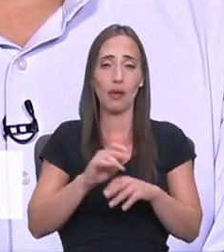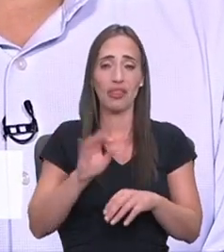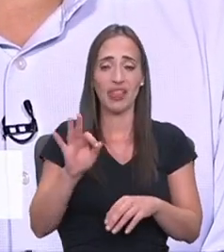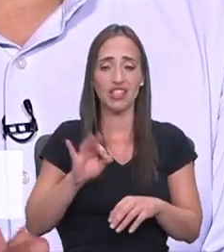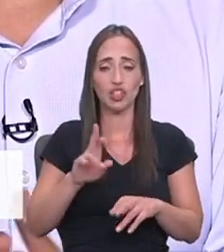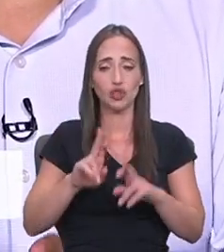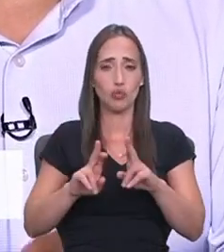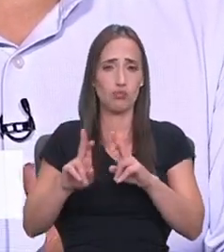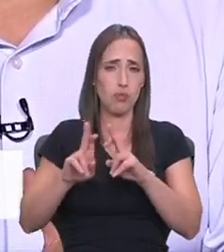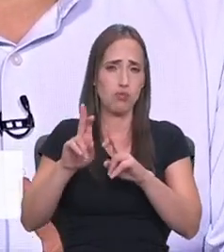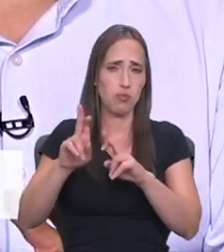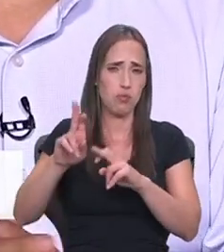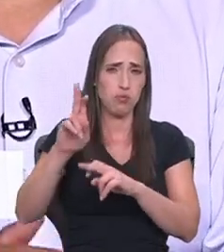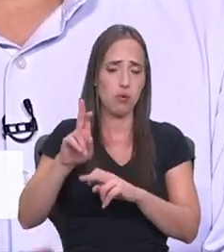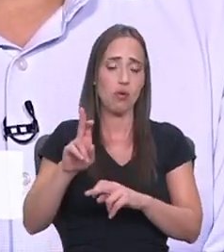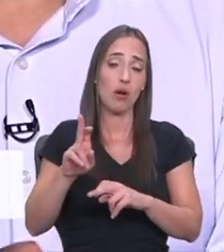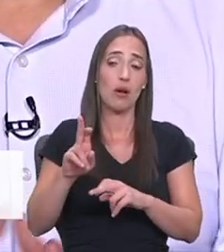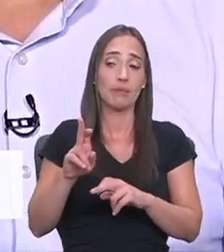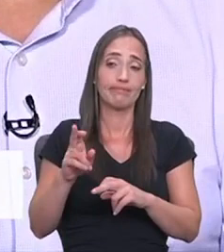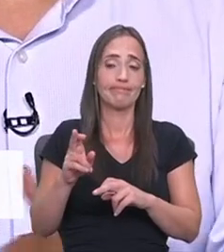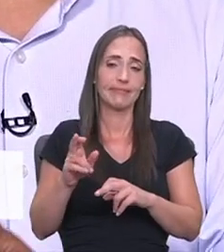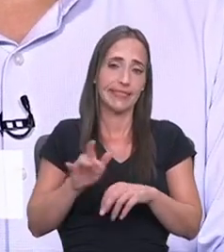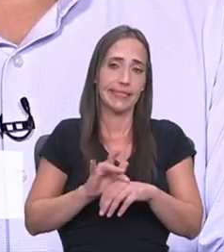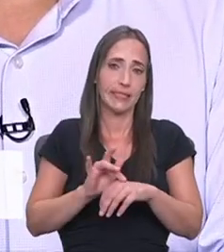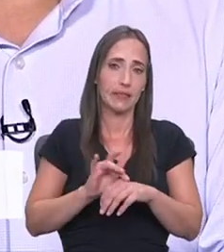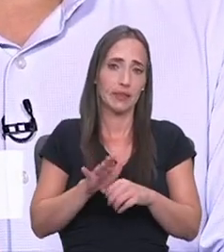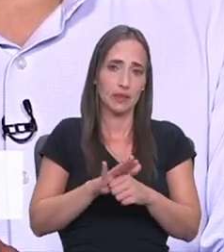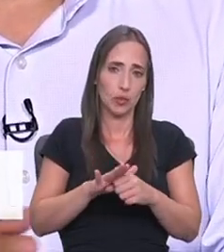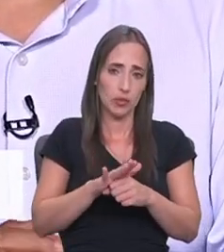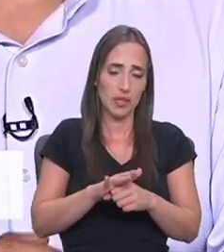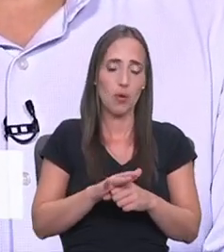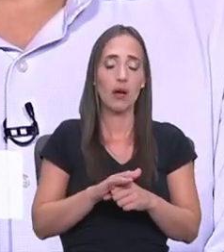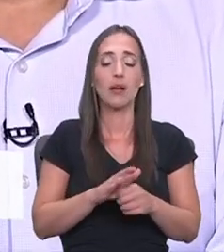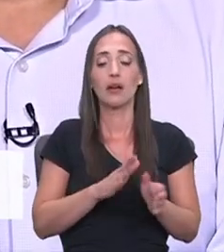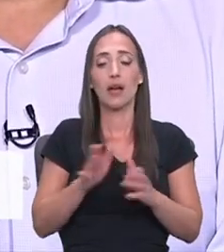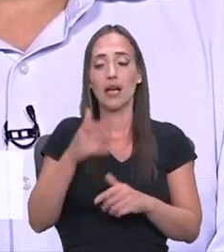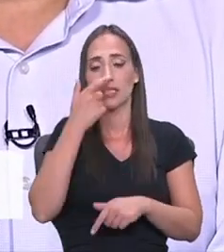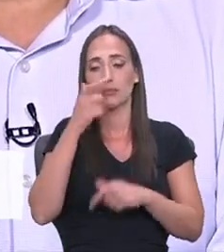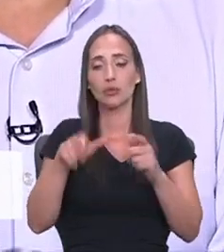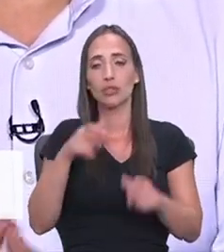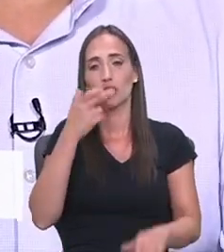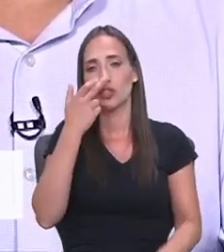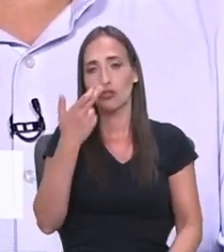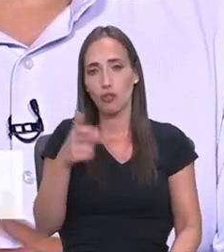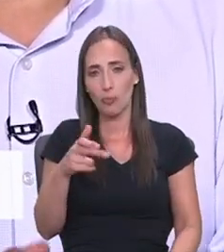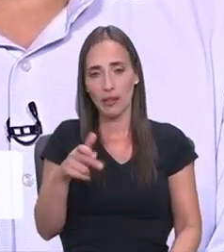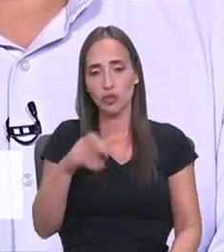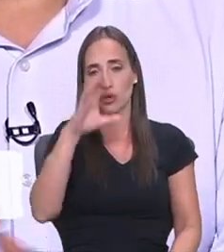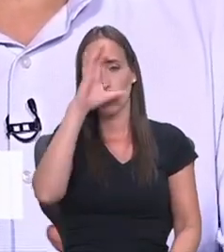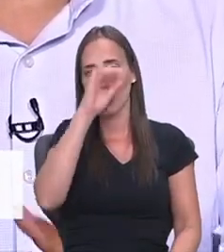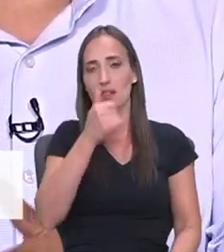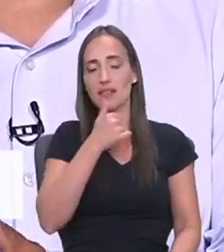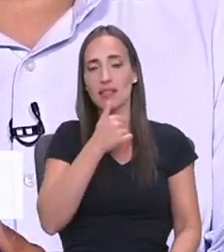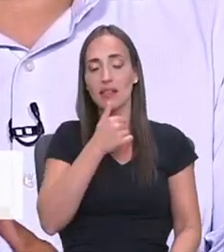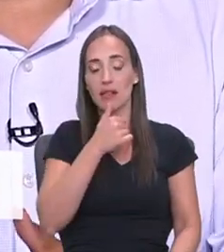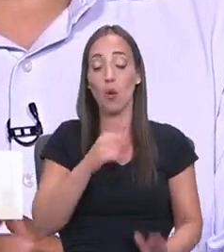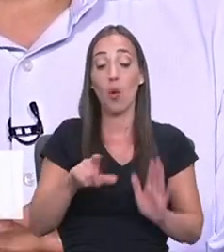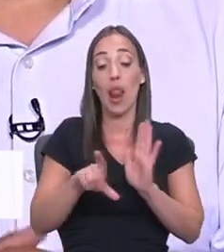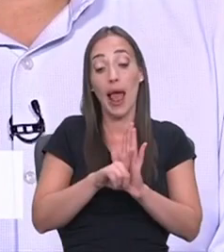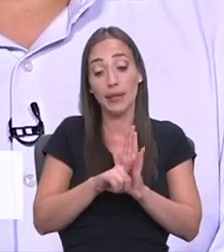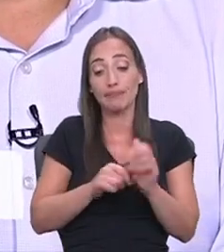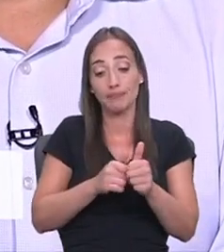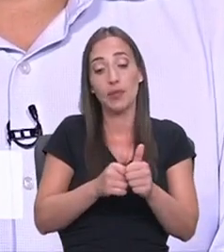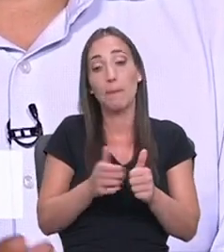que estava numa posição relativamente mais vulnerável a questão dos pensionistas que eh o governo decidiu cumprir a lei Ou pelo menos perto